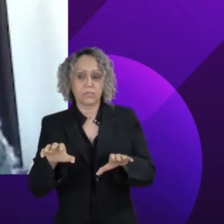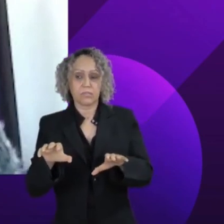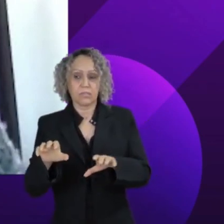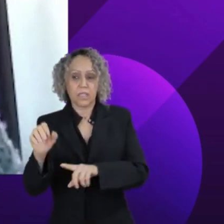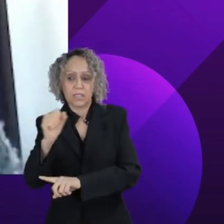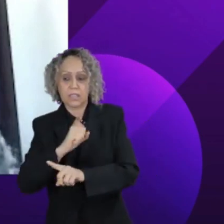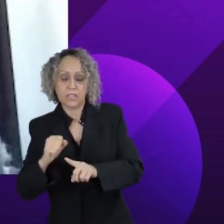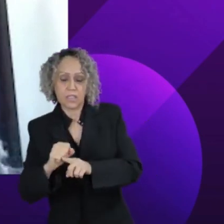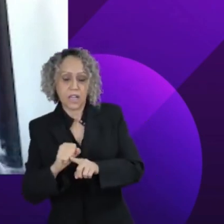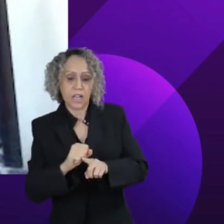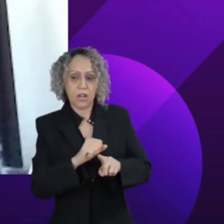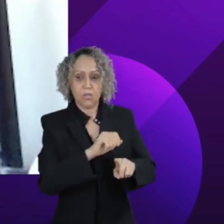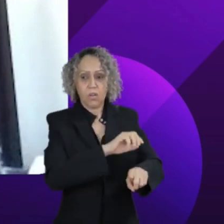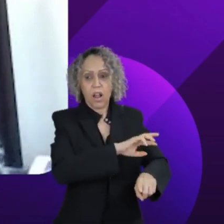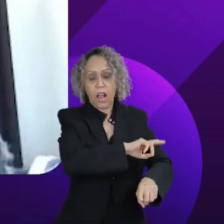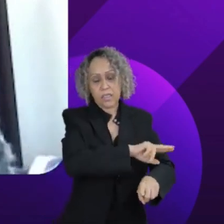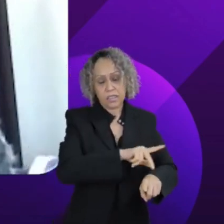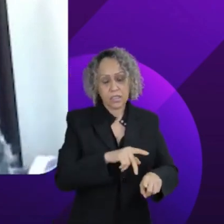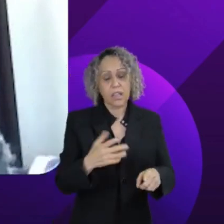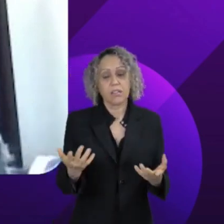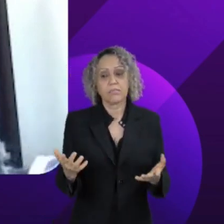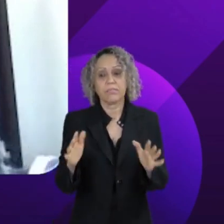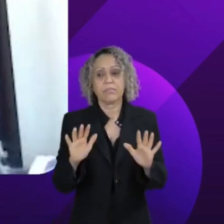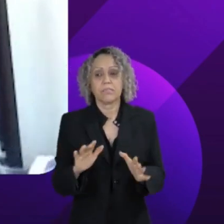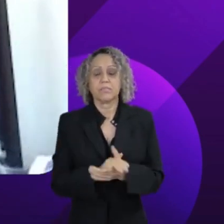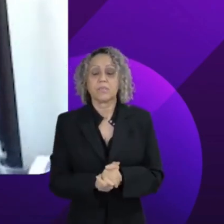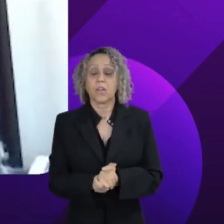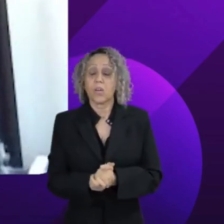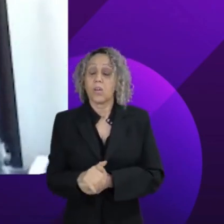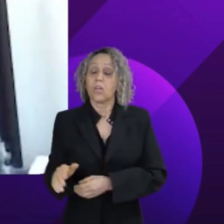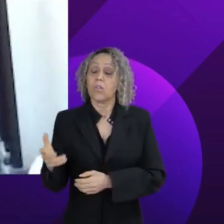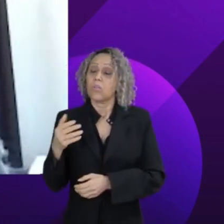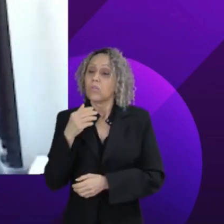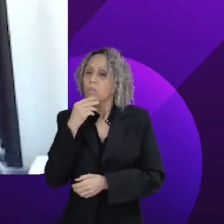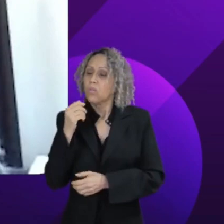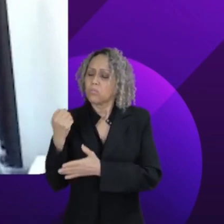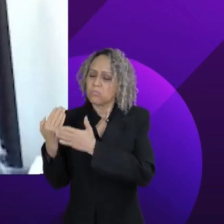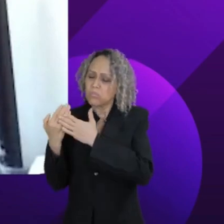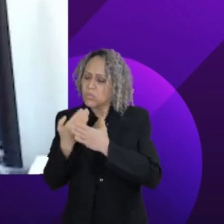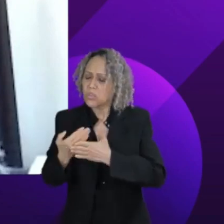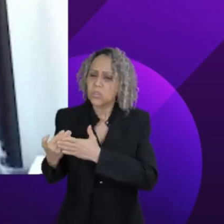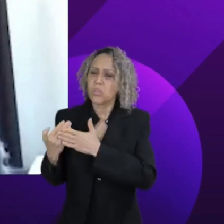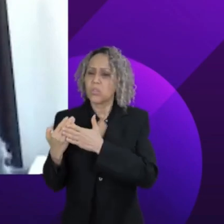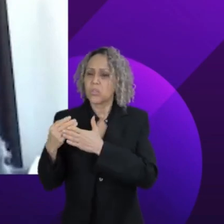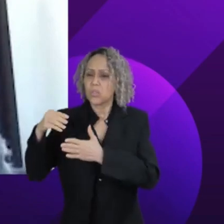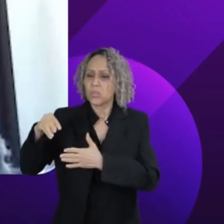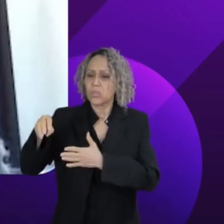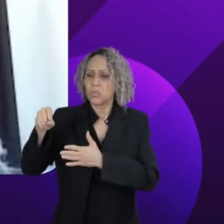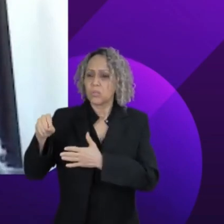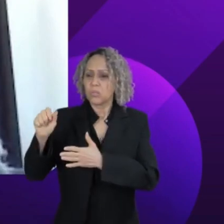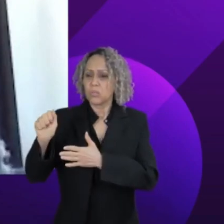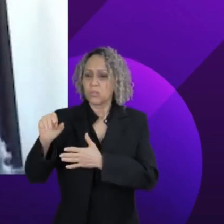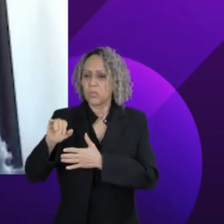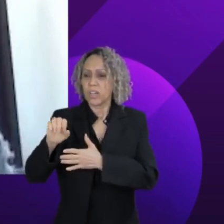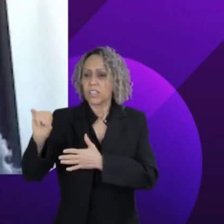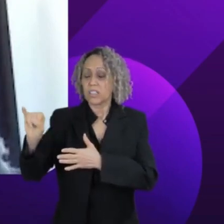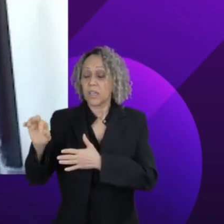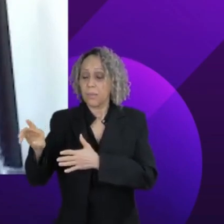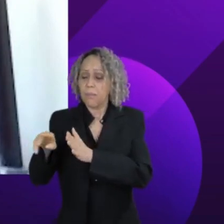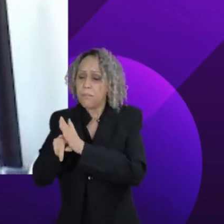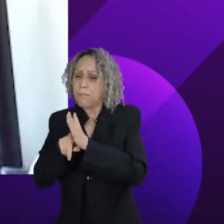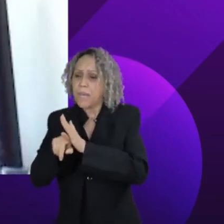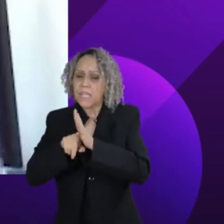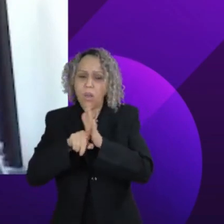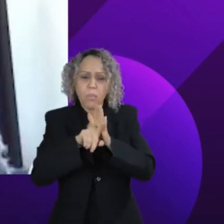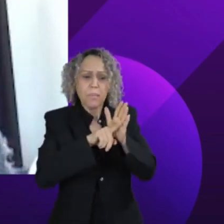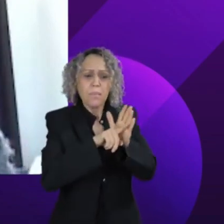chamado Horaci Nogueira pesquisou a questão racial brasileira e percebeu que no Brasil,